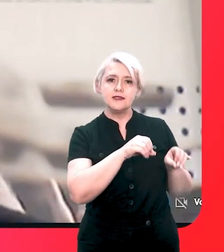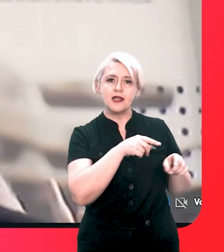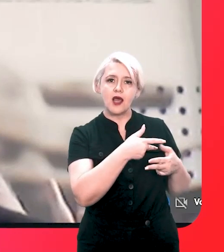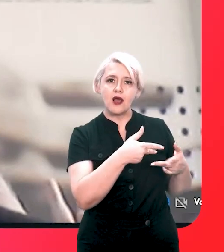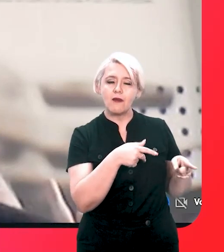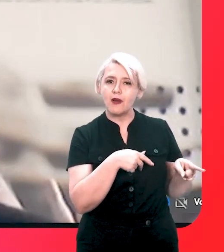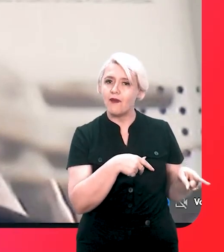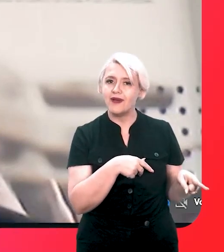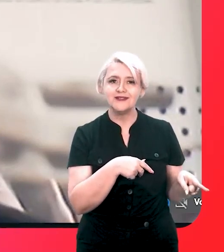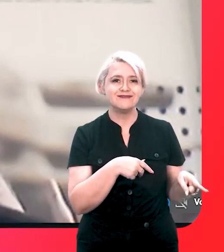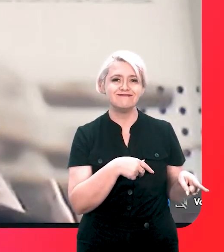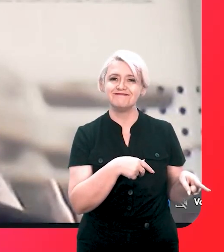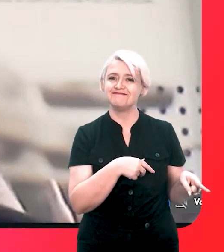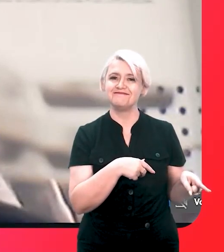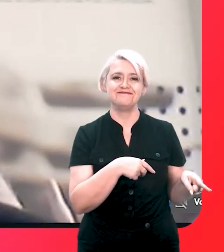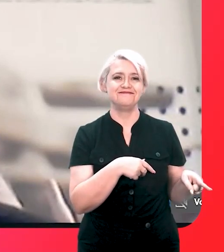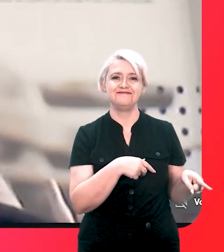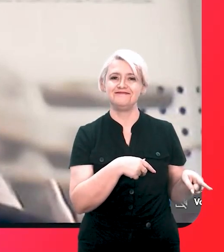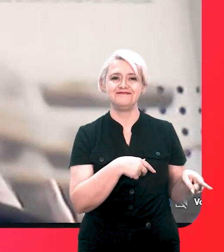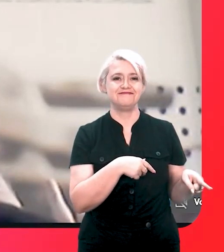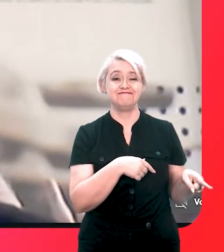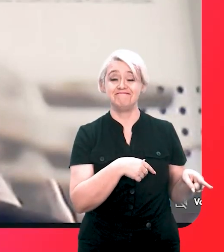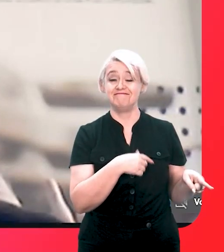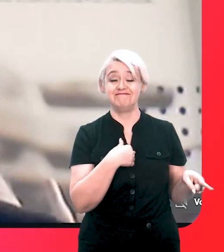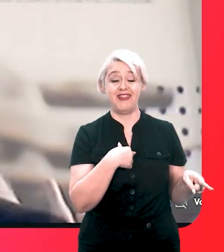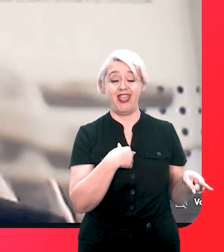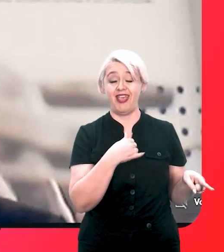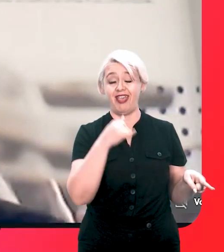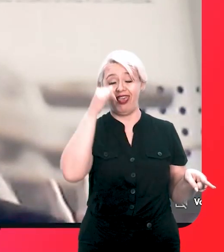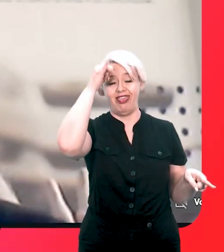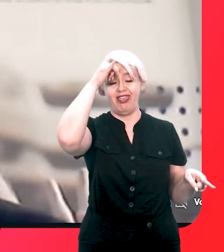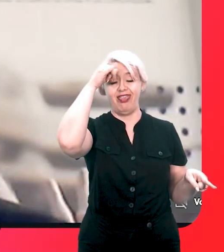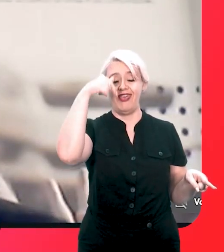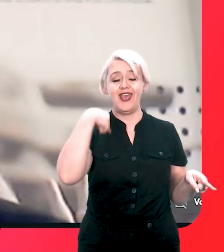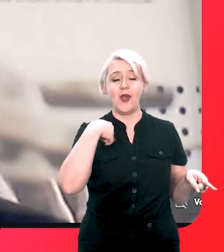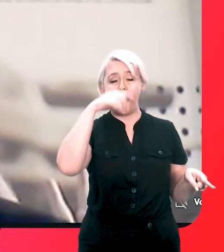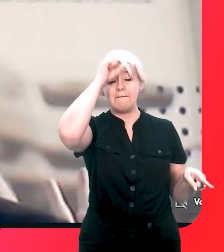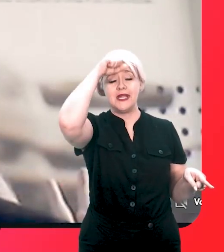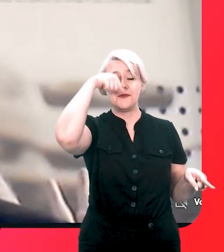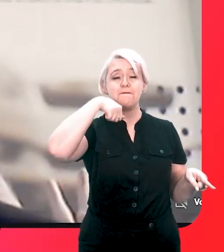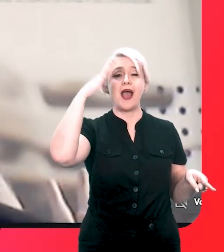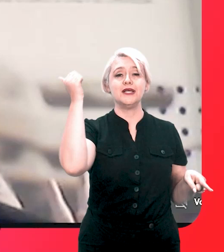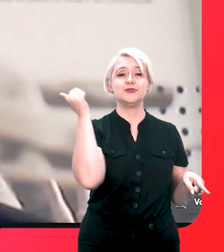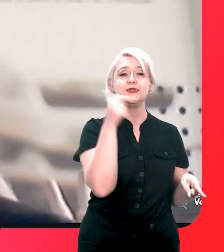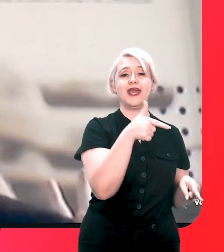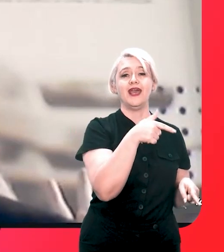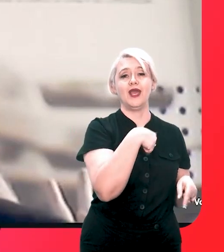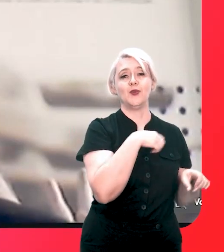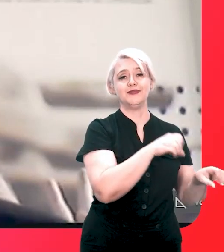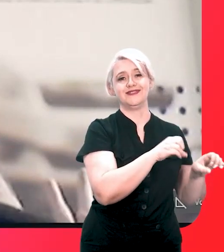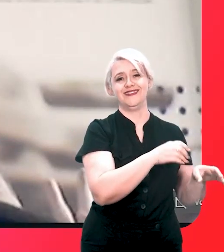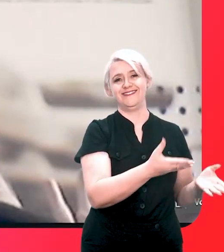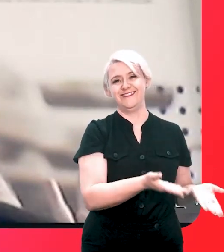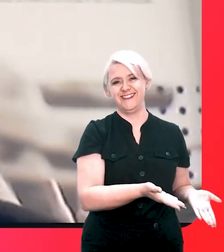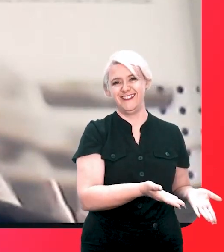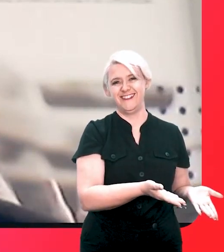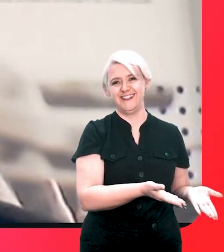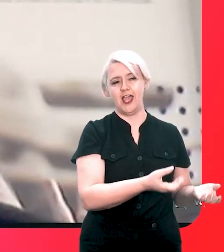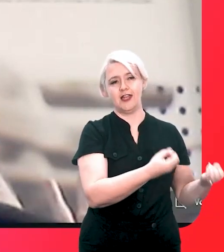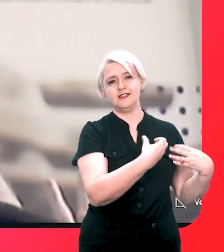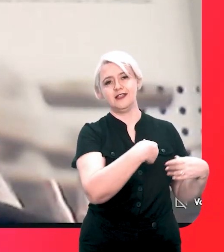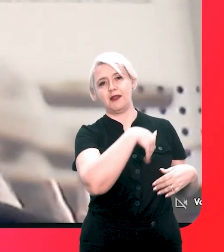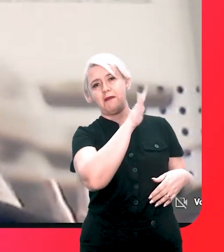coisa. Esse é outro engano, eu muito mais aprendi com ele do que passei para ele. Então,